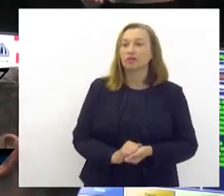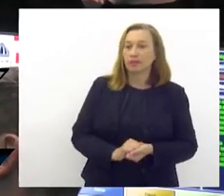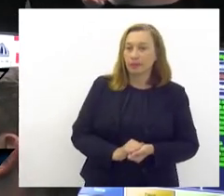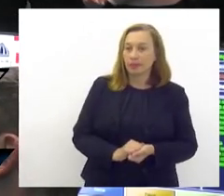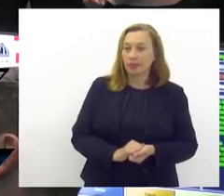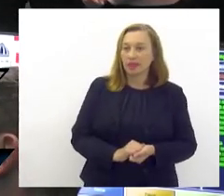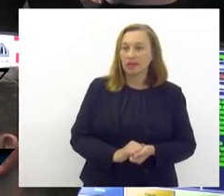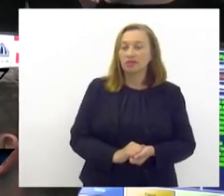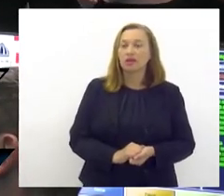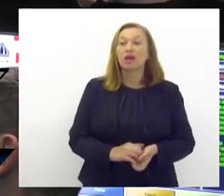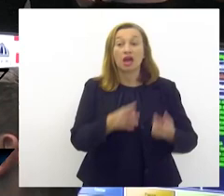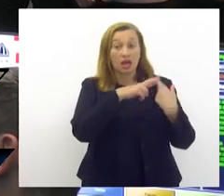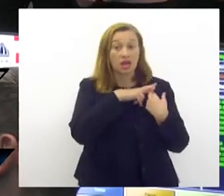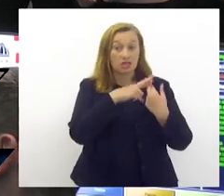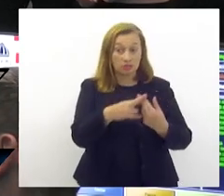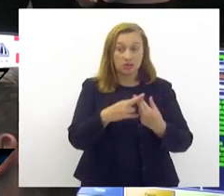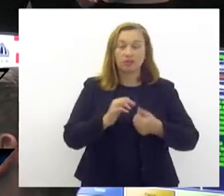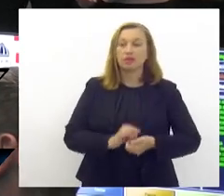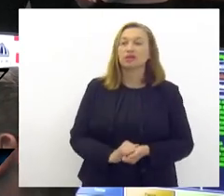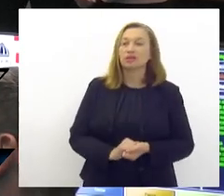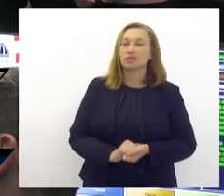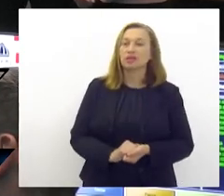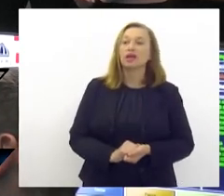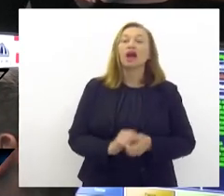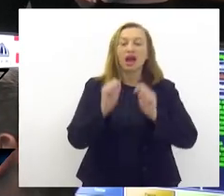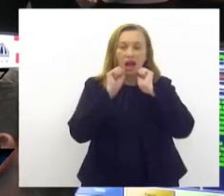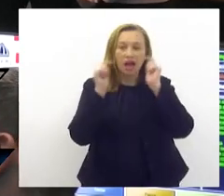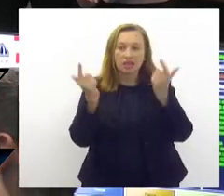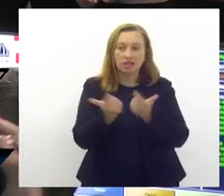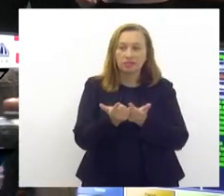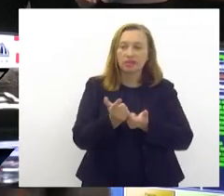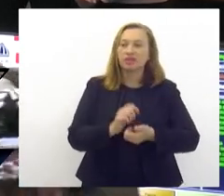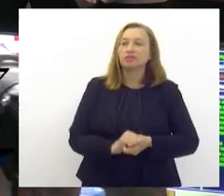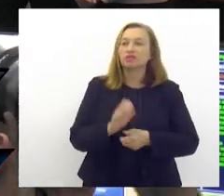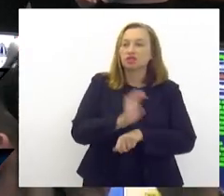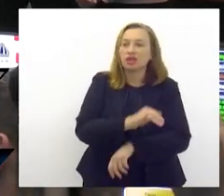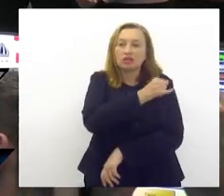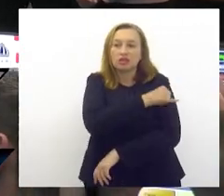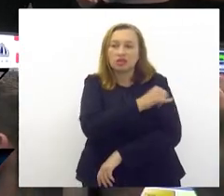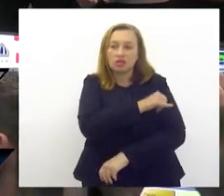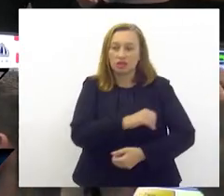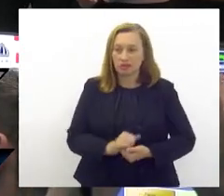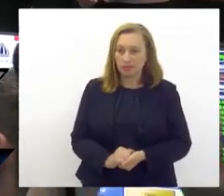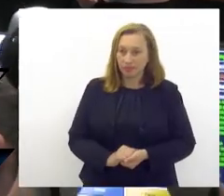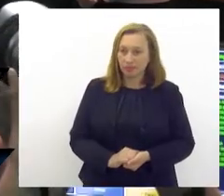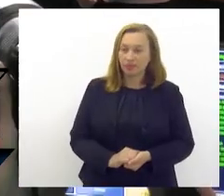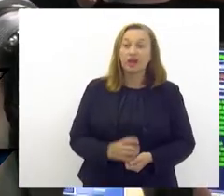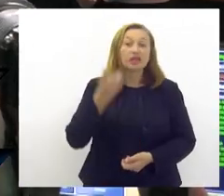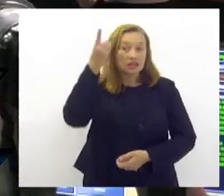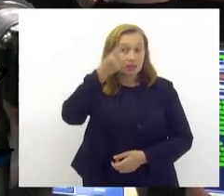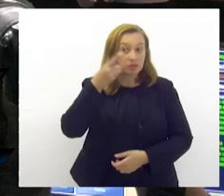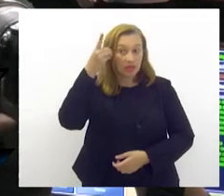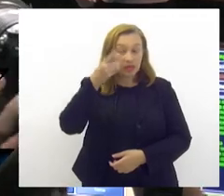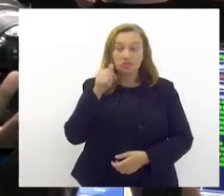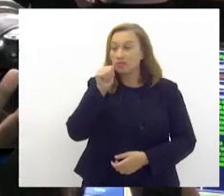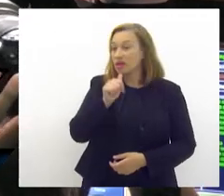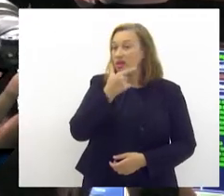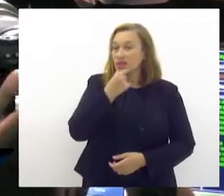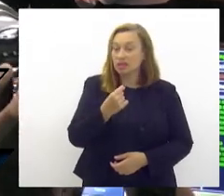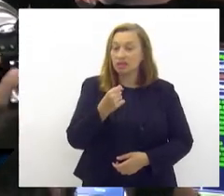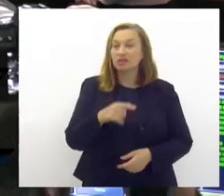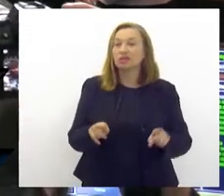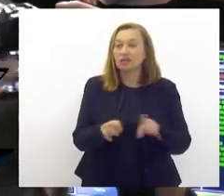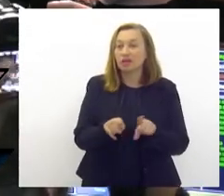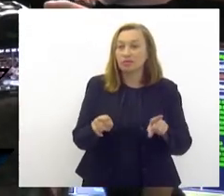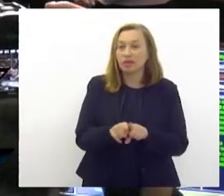tudo, responsabilizando a Assembleia Legislativa do Estado do Rio de Janeiro, deputadas e deputados, a